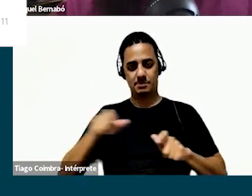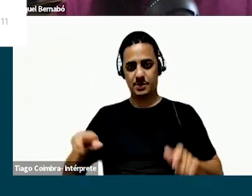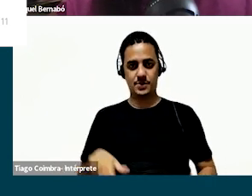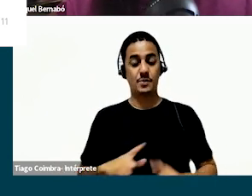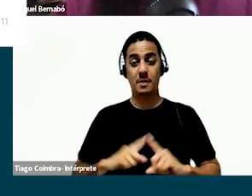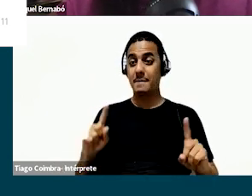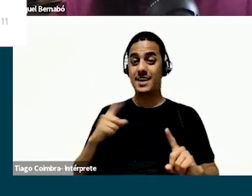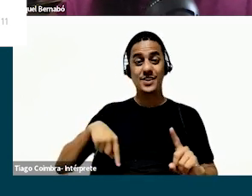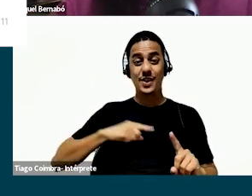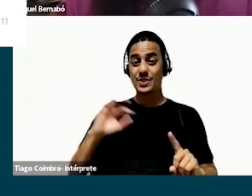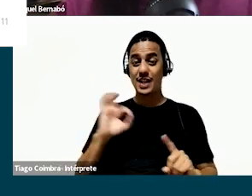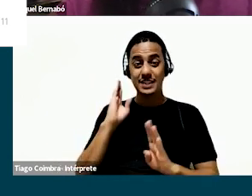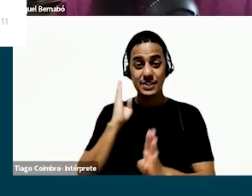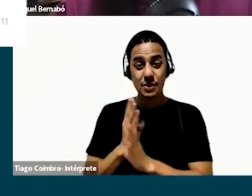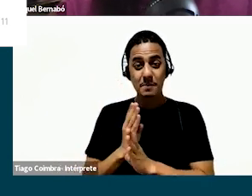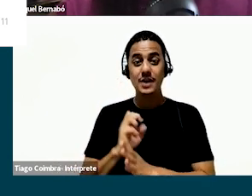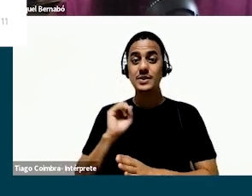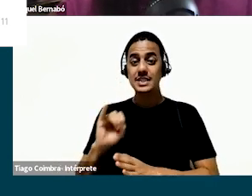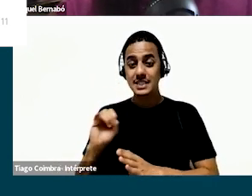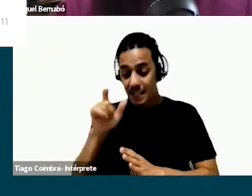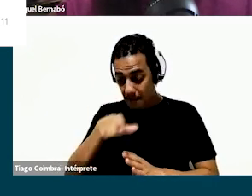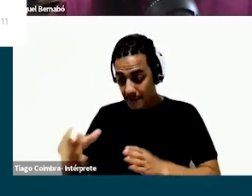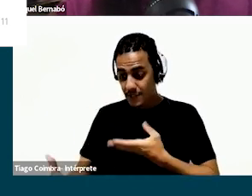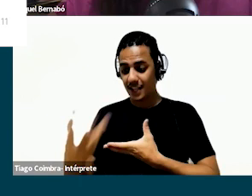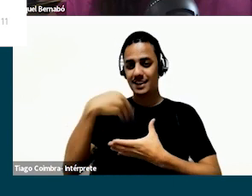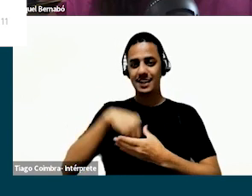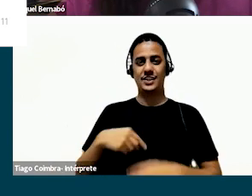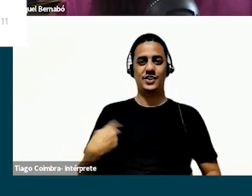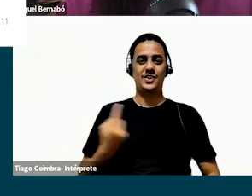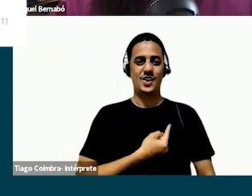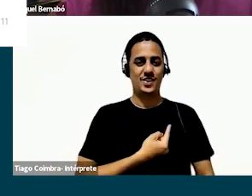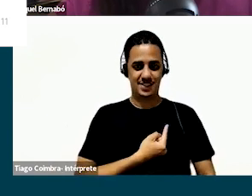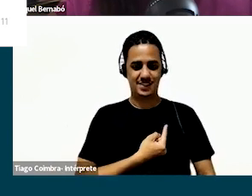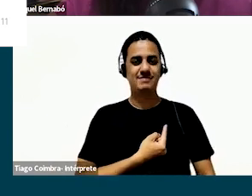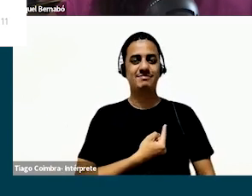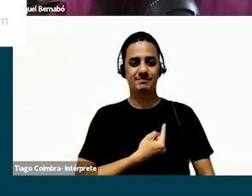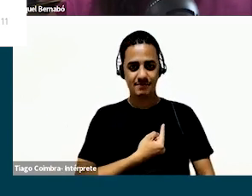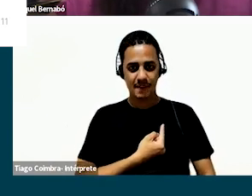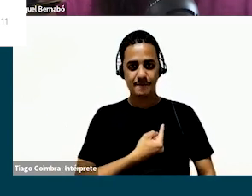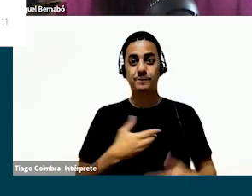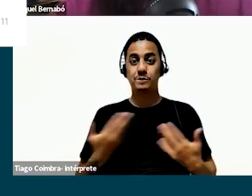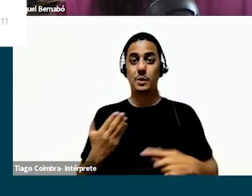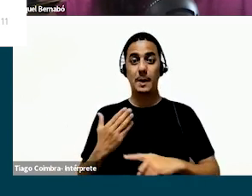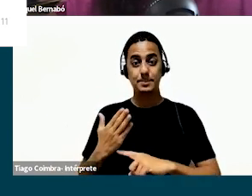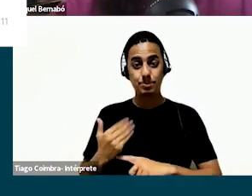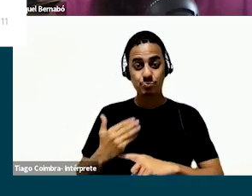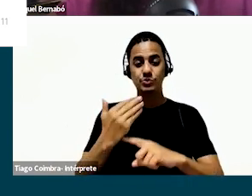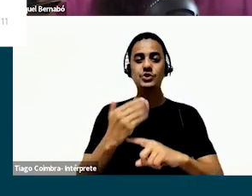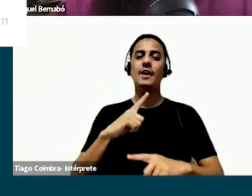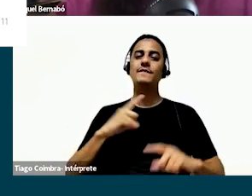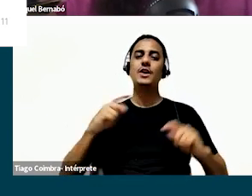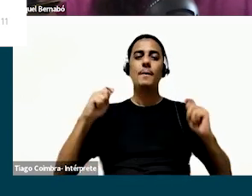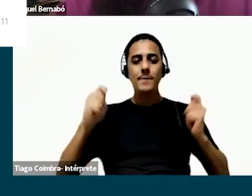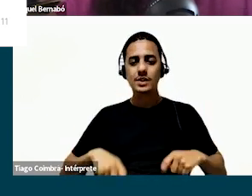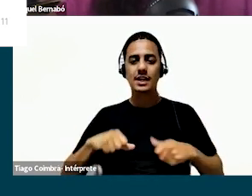impacto na vida daquelas pessoas. Só que a gente não teria descoberto tudo isso se a gente não tivesse envolvido essas pessoas no começo, de alguma forma.